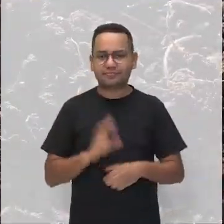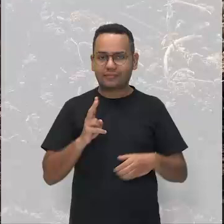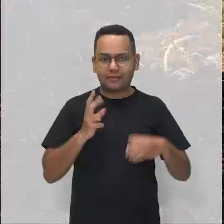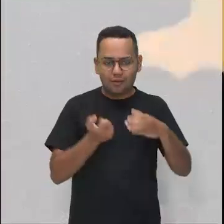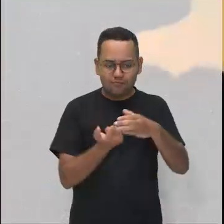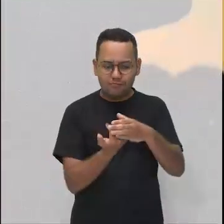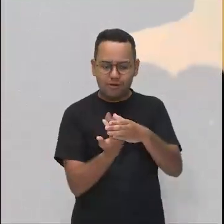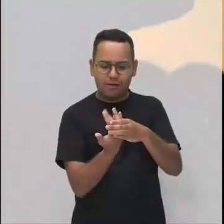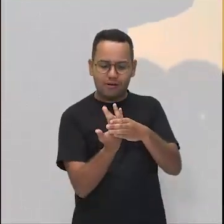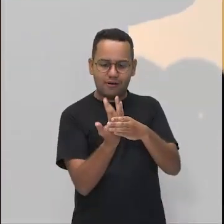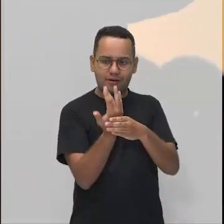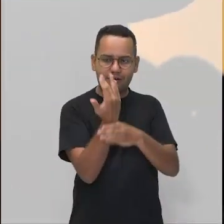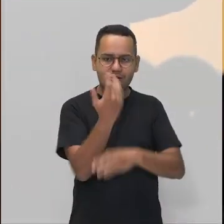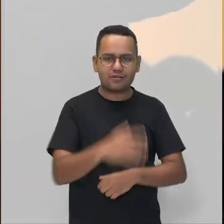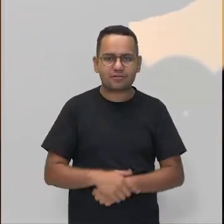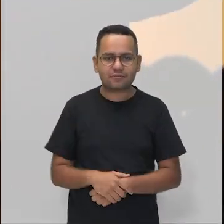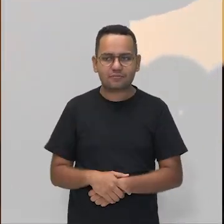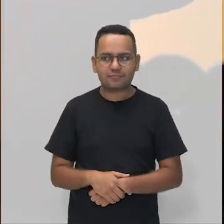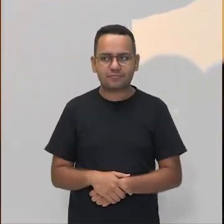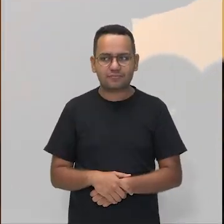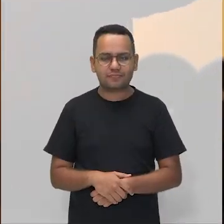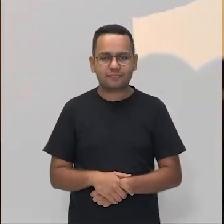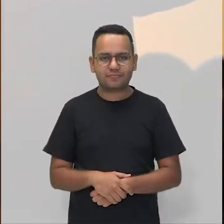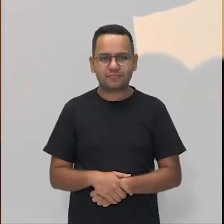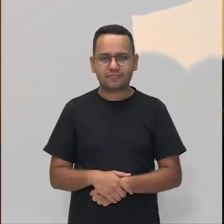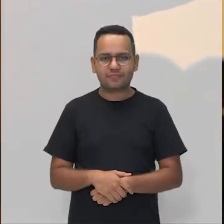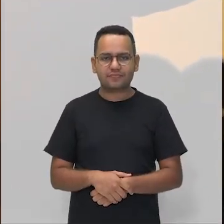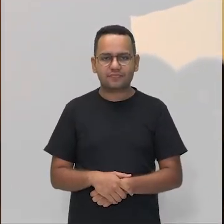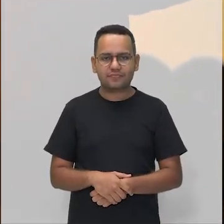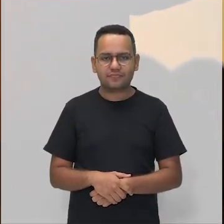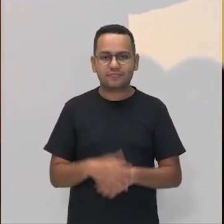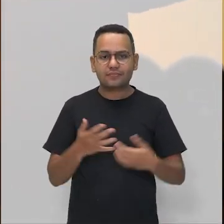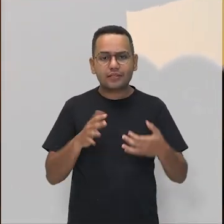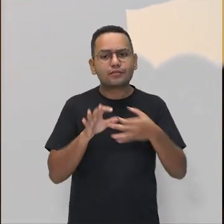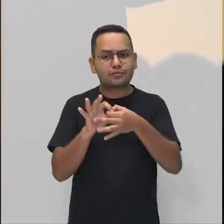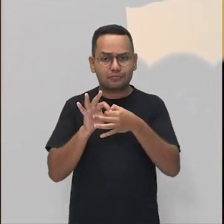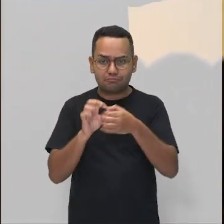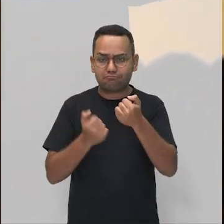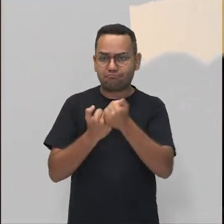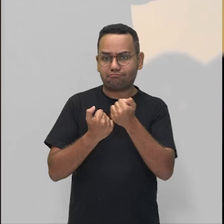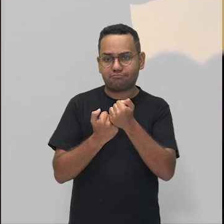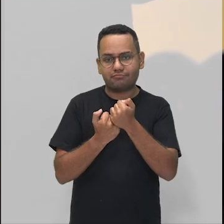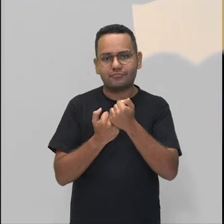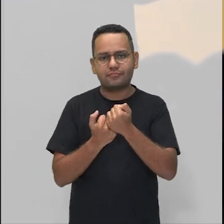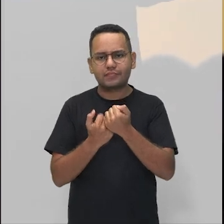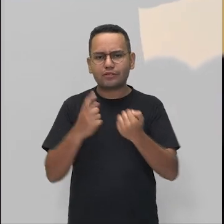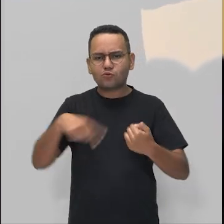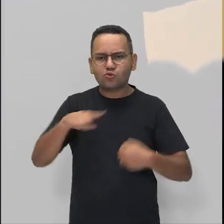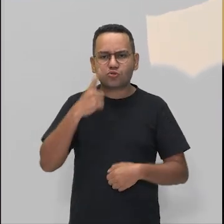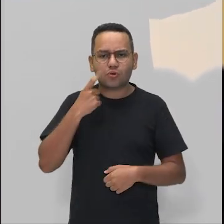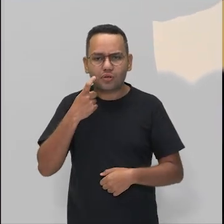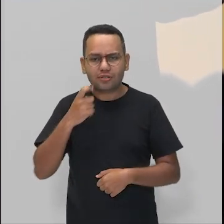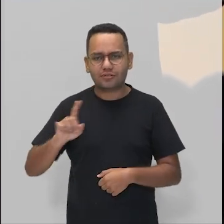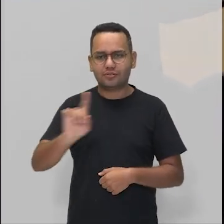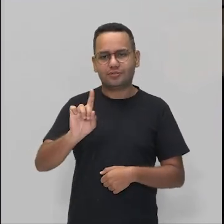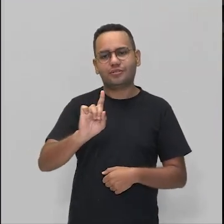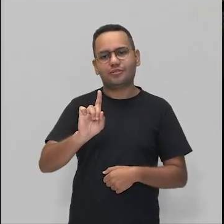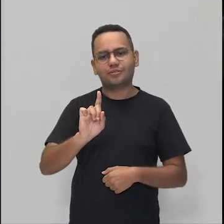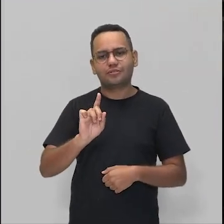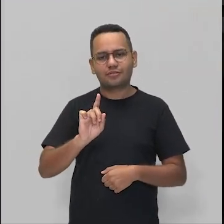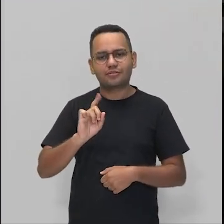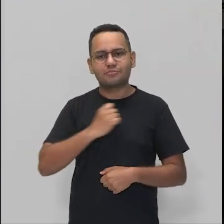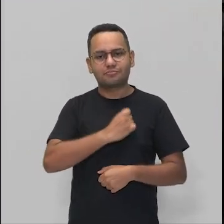coração? Eu te asseguro, não chore não, viu? Que eu voltarei, viu, meu coração?